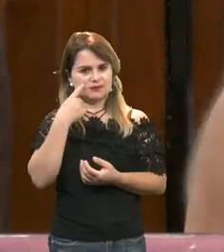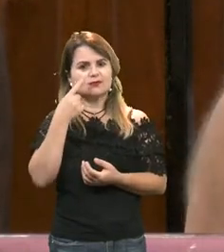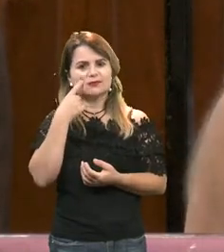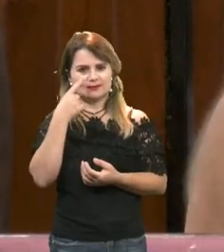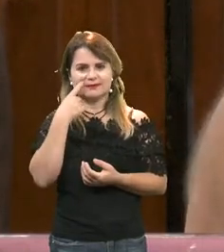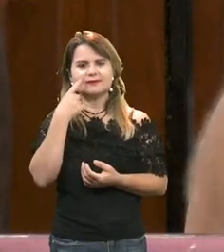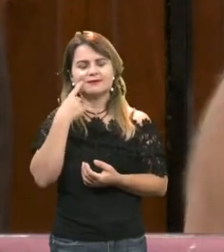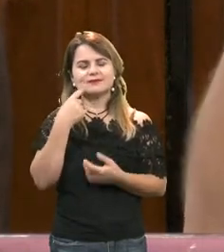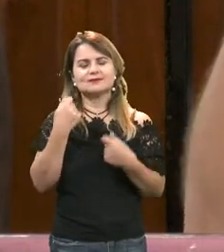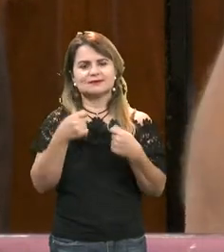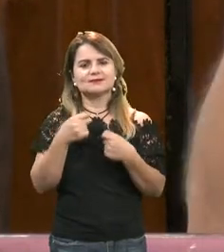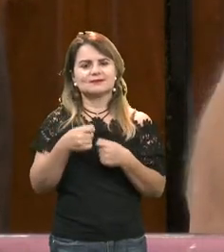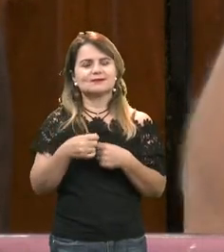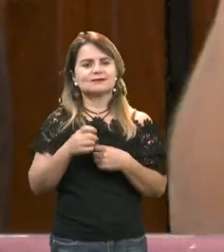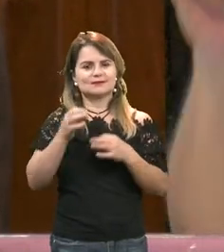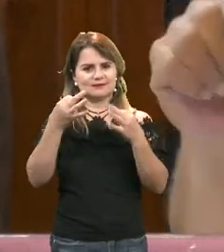direito.